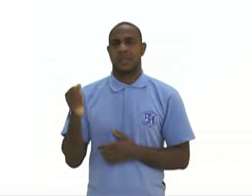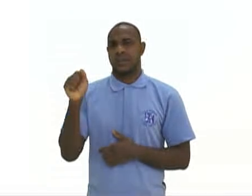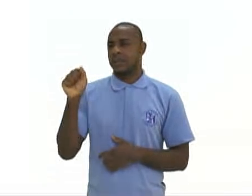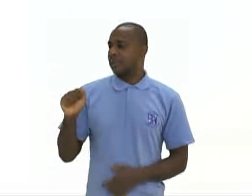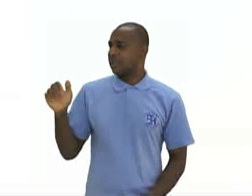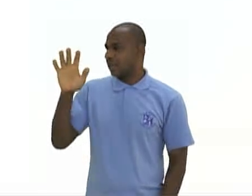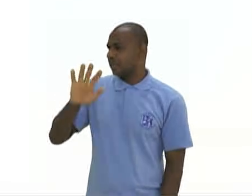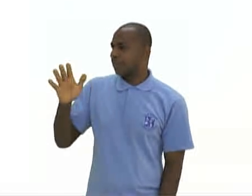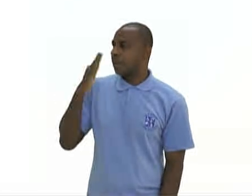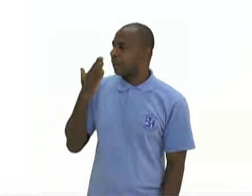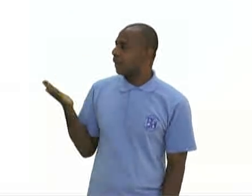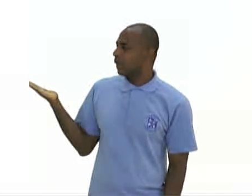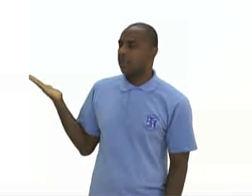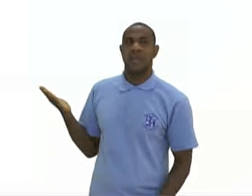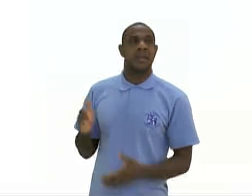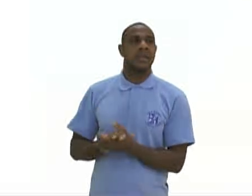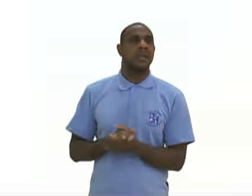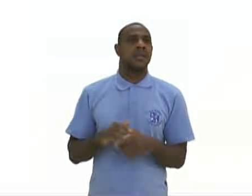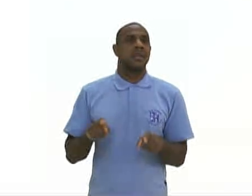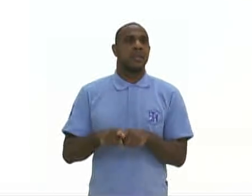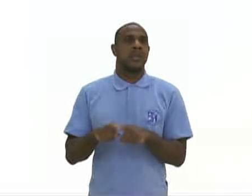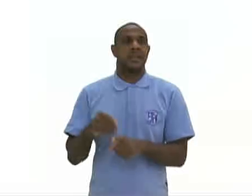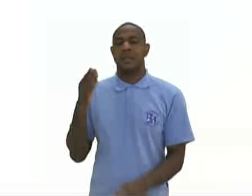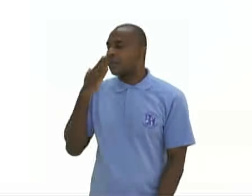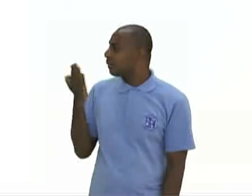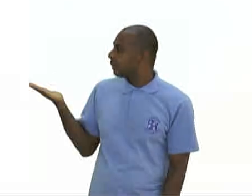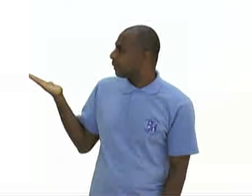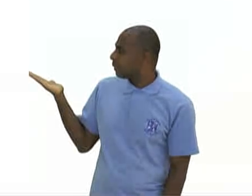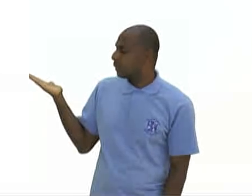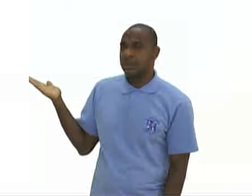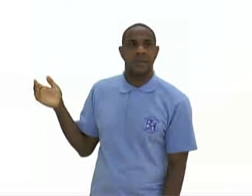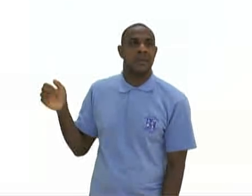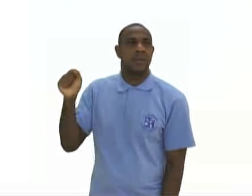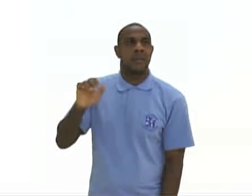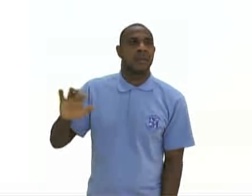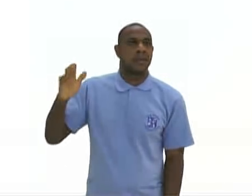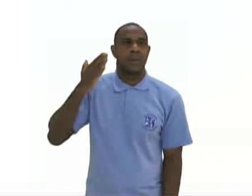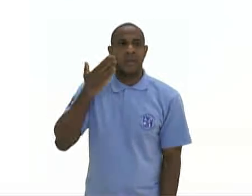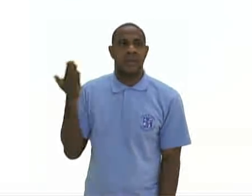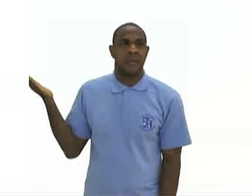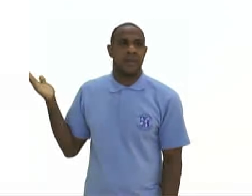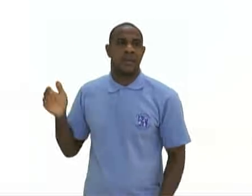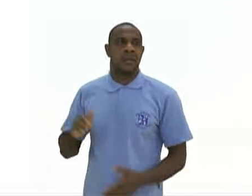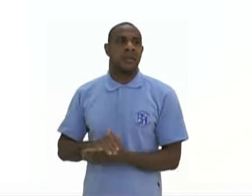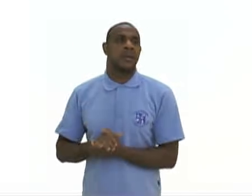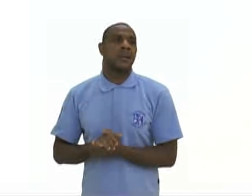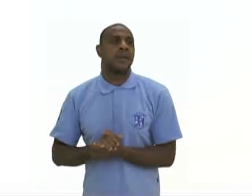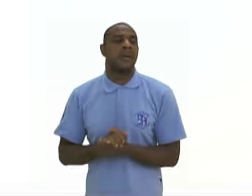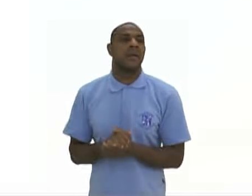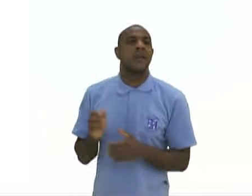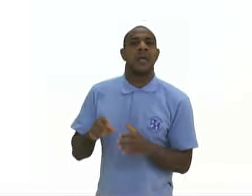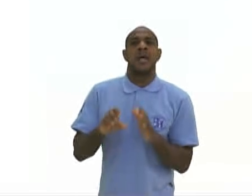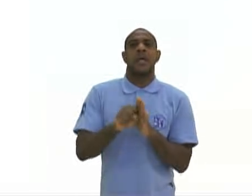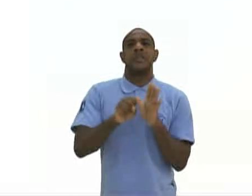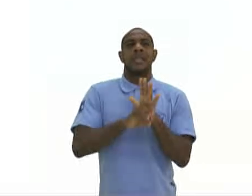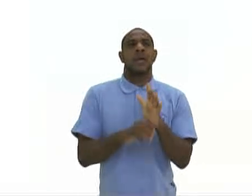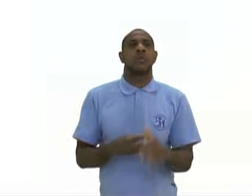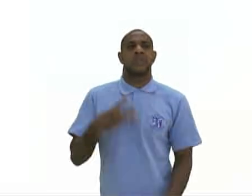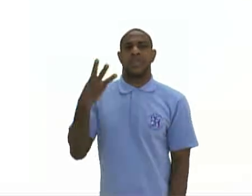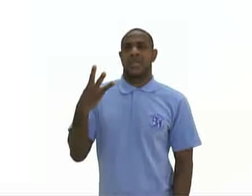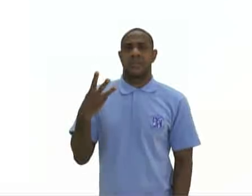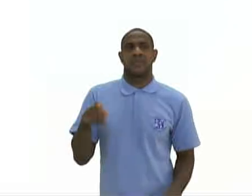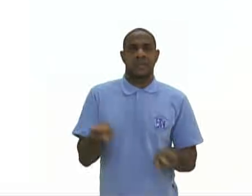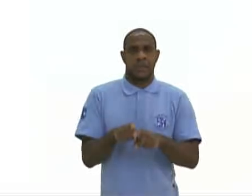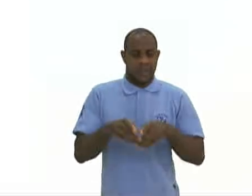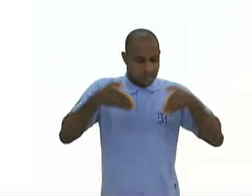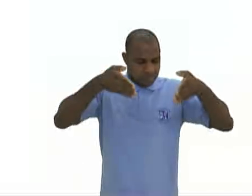achei interessante. Essa representação que eu fiquei assim, nossa, a galerinha da sessão tem que ver essa imagem. Ela é do século III, é uma pintura de catacumba